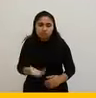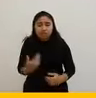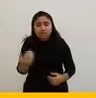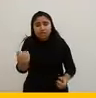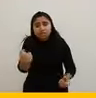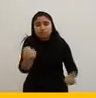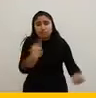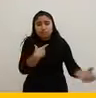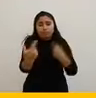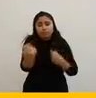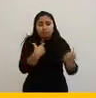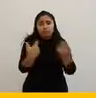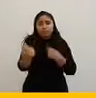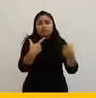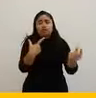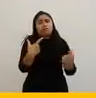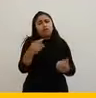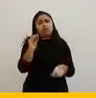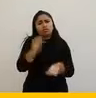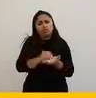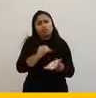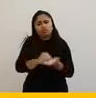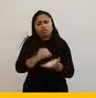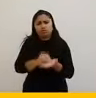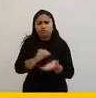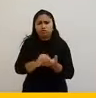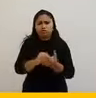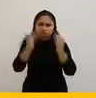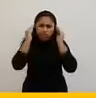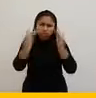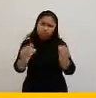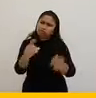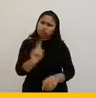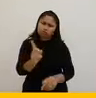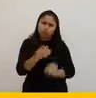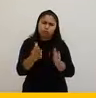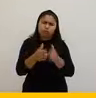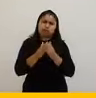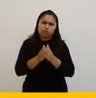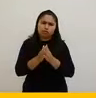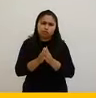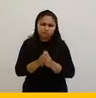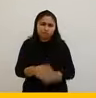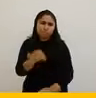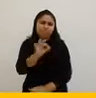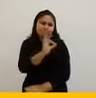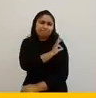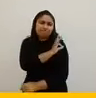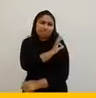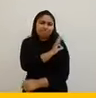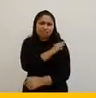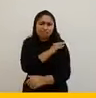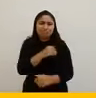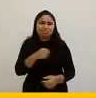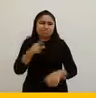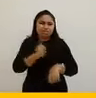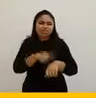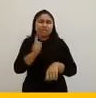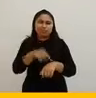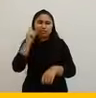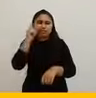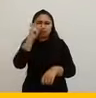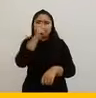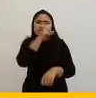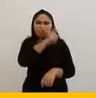críticas, mas não à falta de respeito de alguns. O prefeito passa por momentos difíceis, pois está